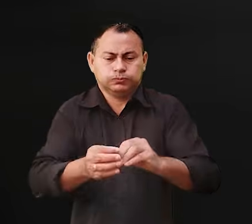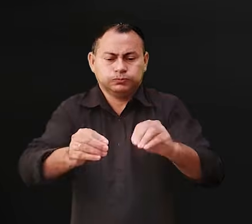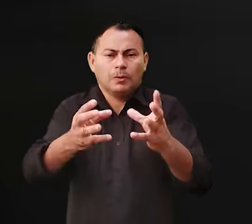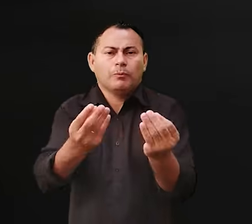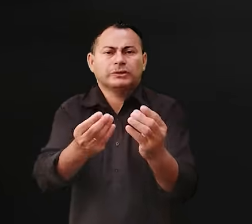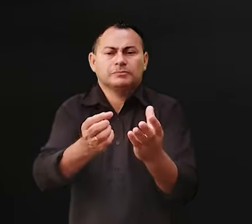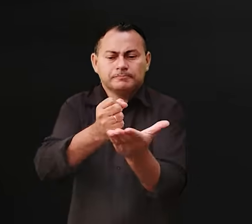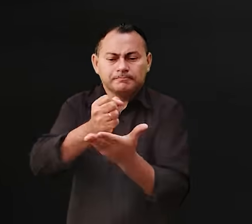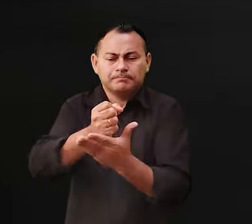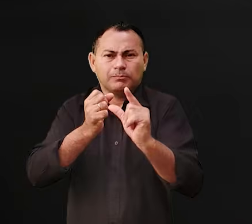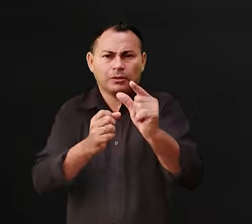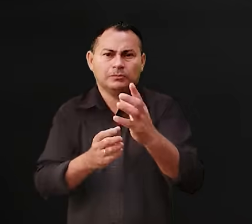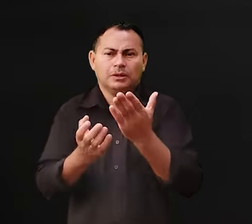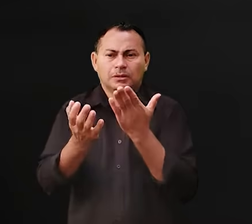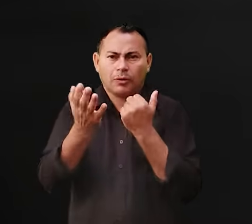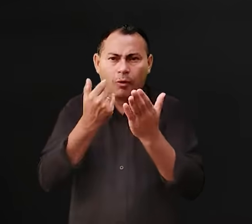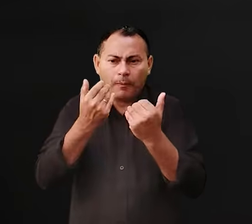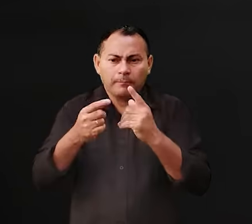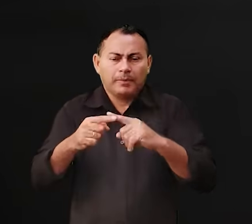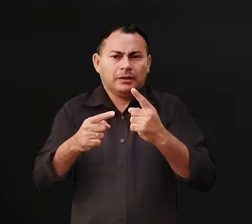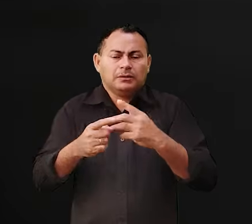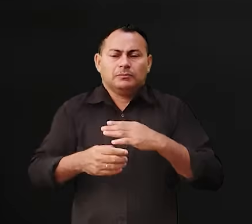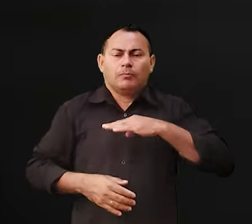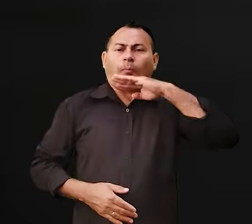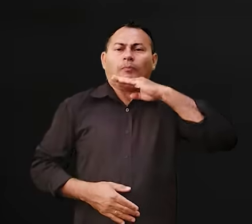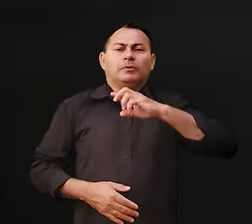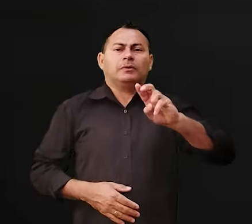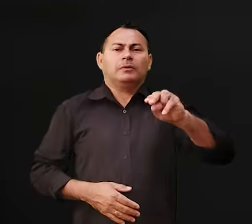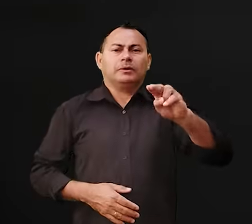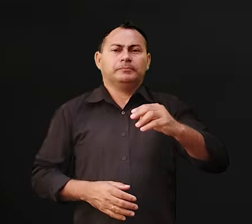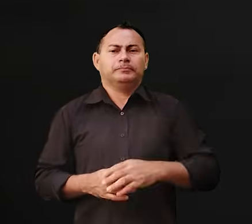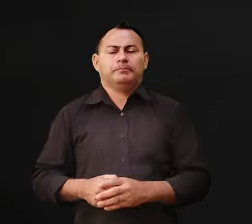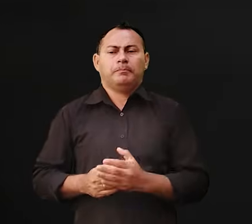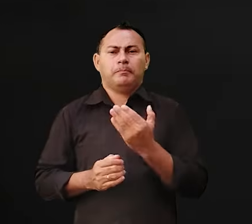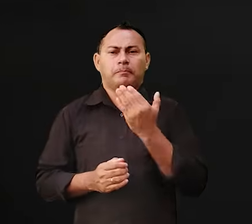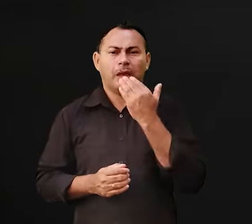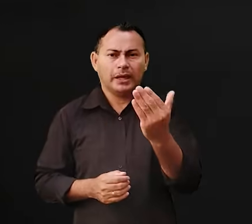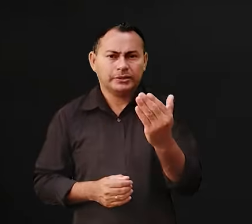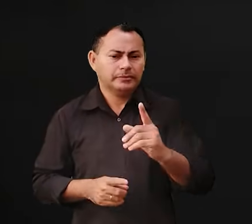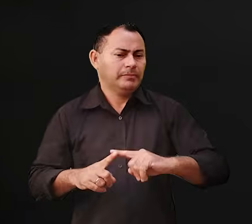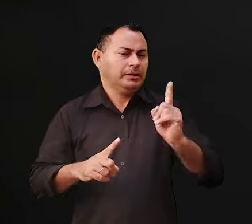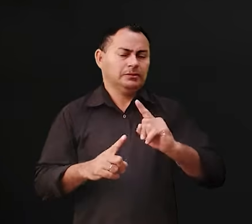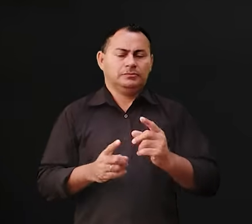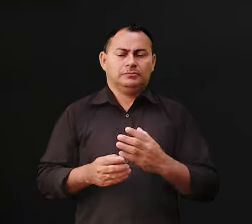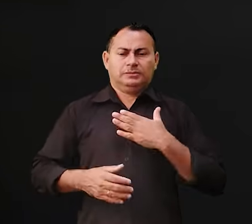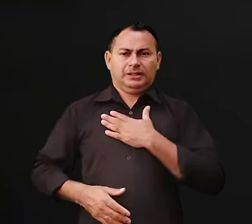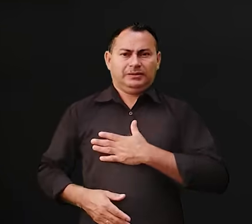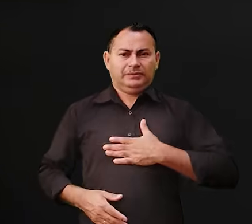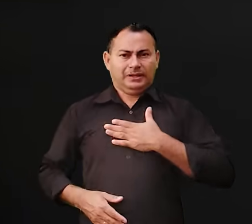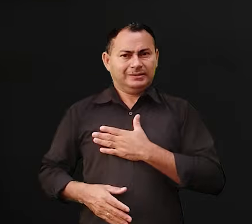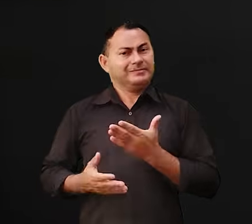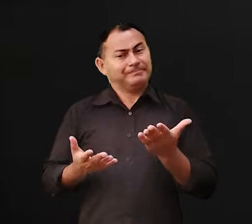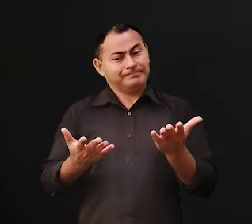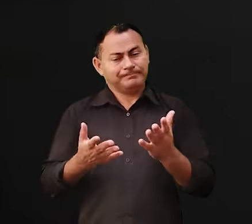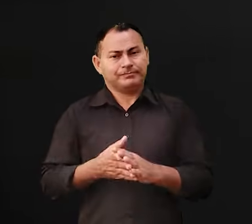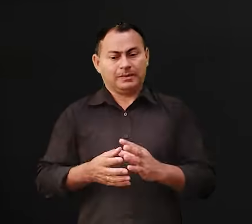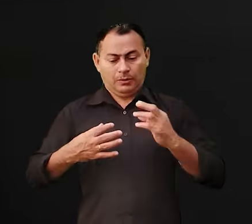pouco. Vocês comem, mas não se fartam. Bebem, mas não se